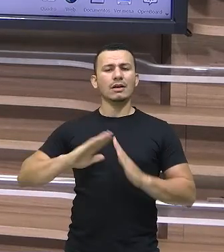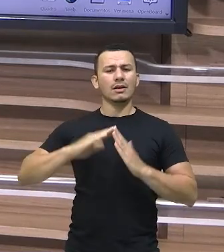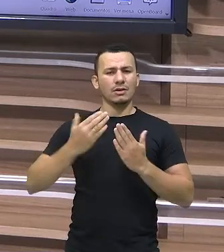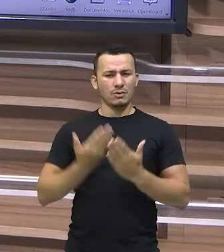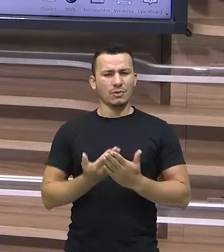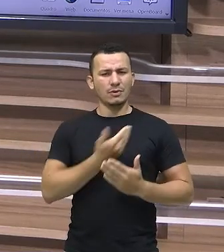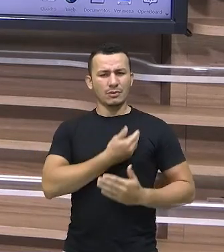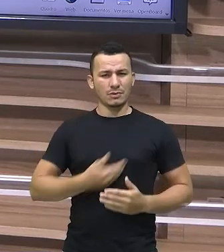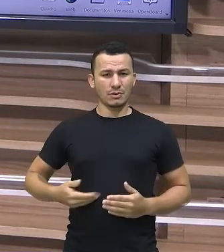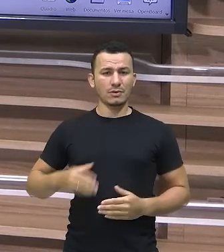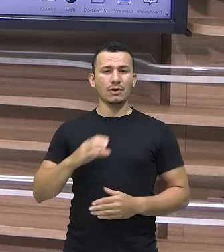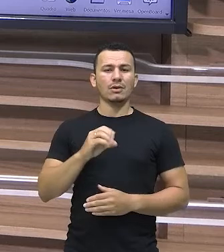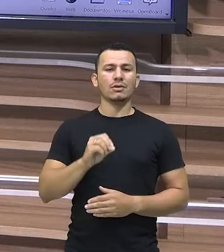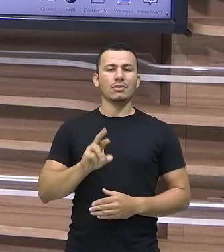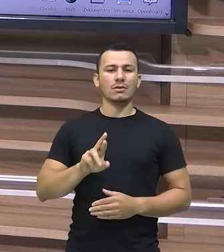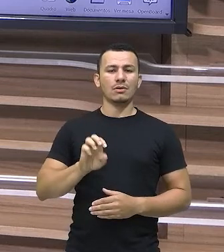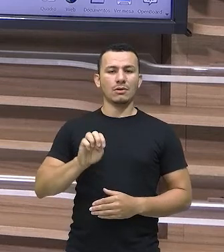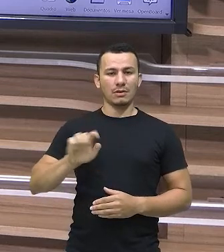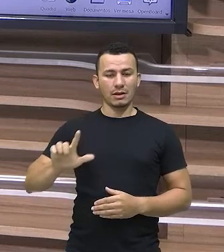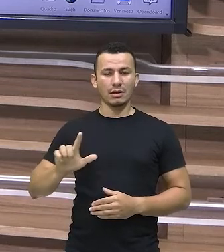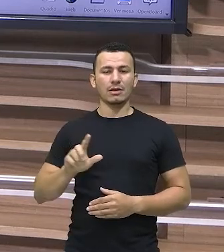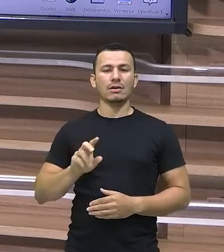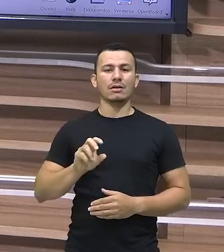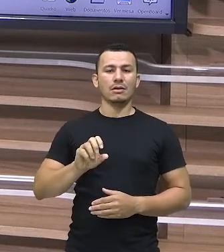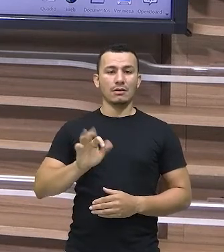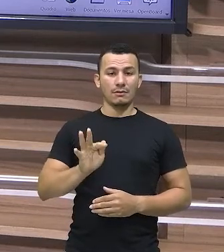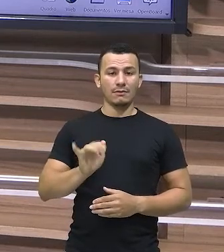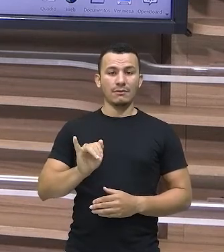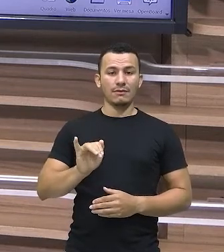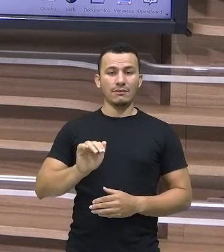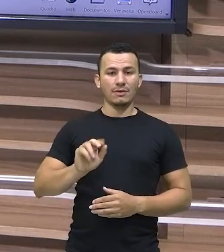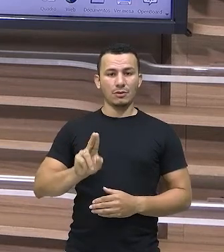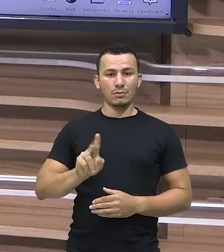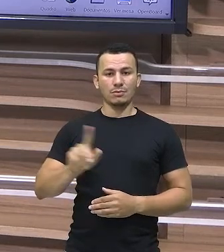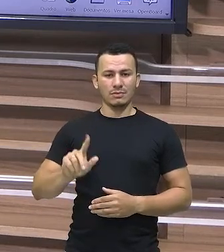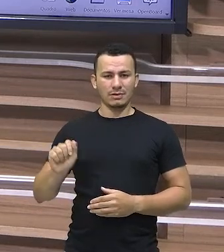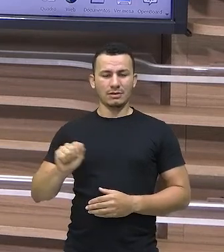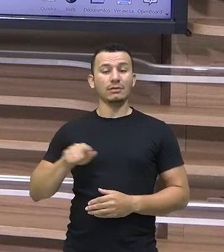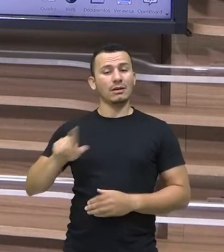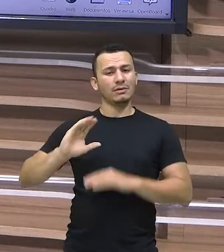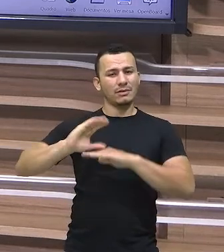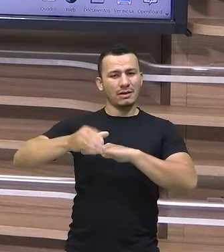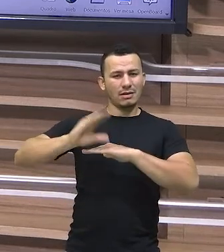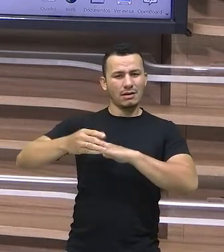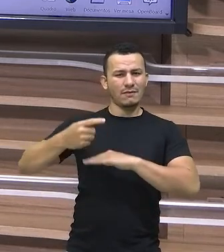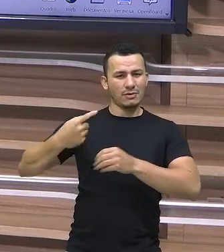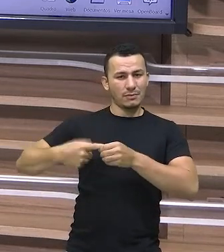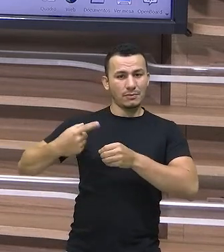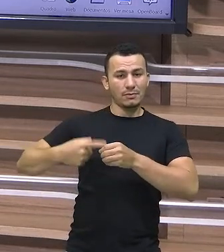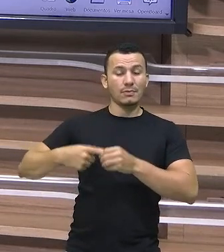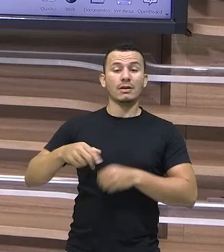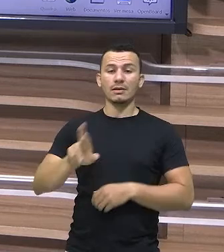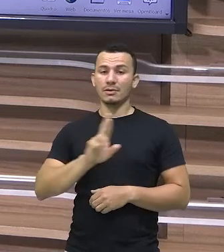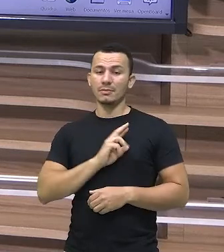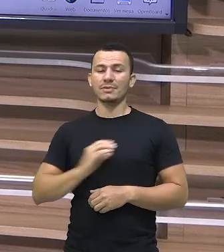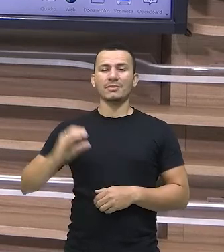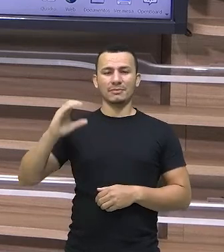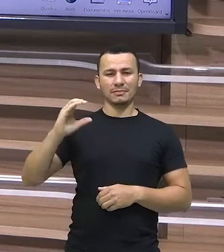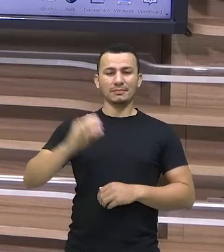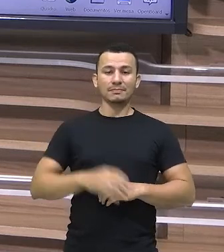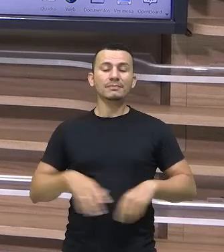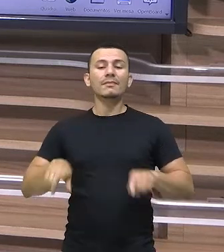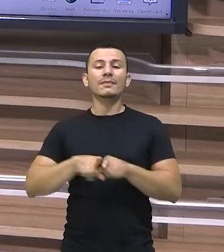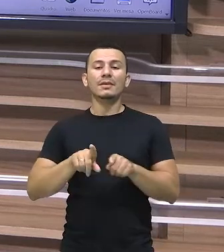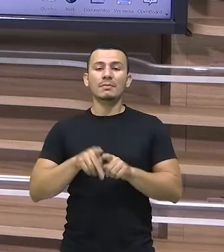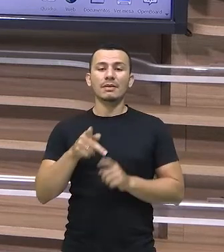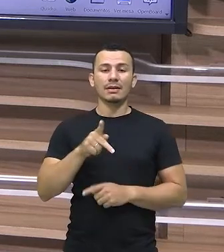Escola Estadual Coronel Fiuza, do Careiro da Várzea, colocou a alternativa C. Nós temos também, mais uma vez, a participação